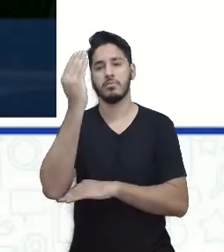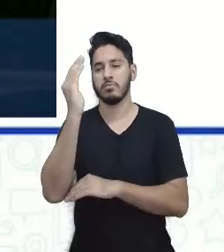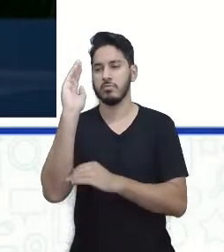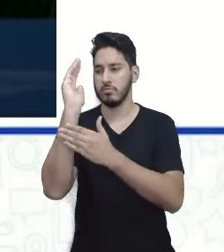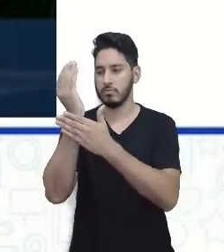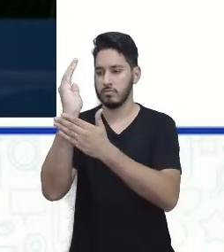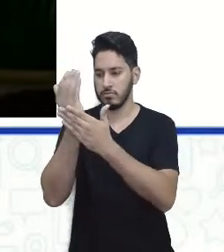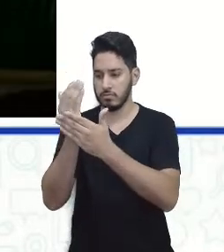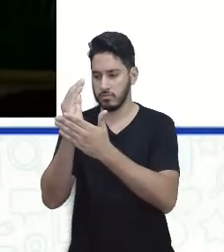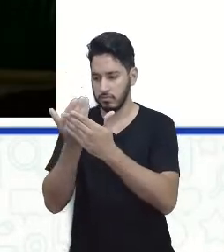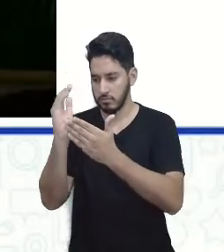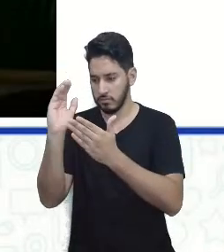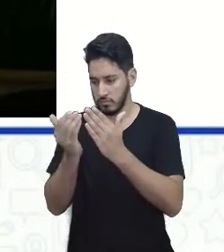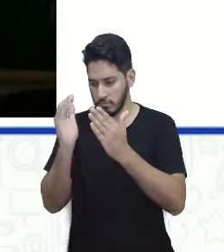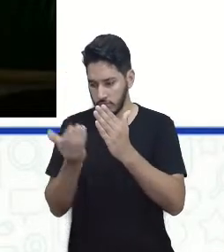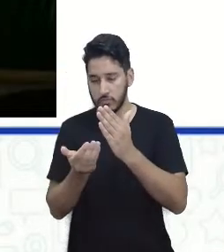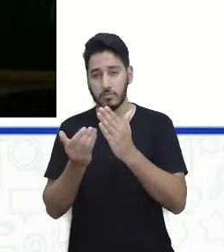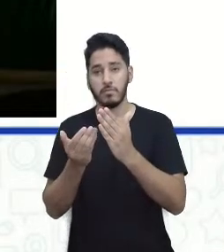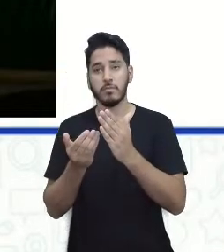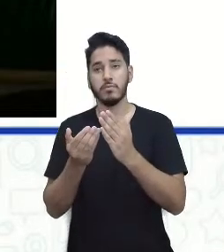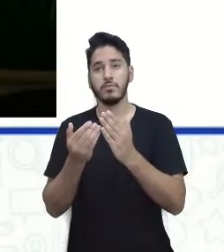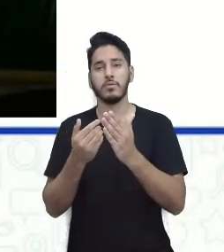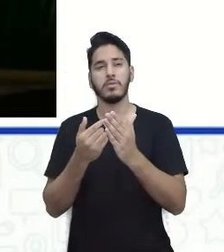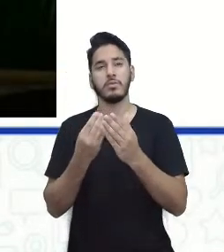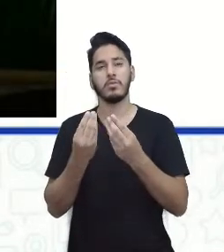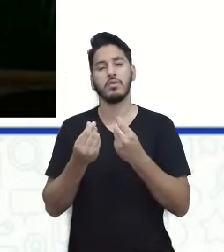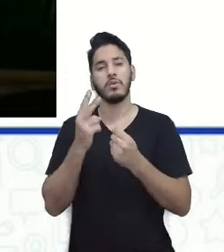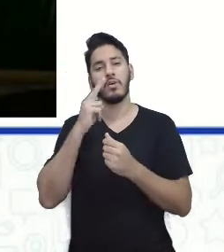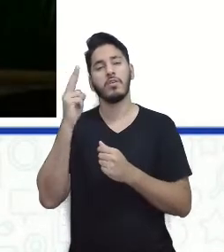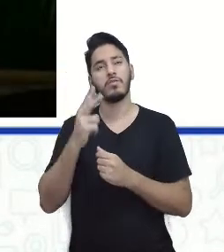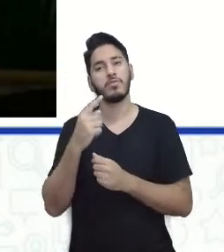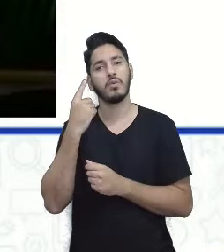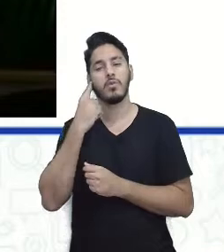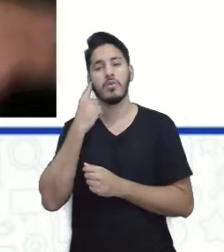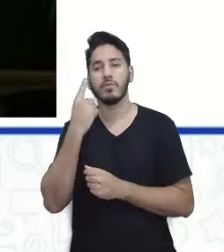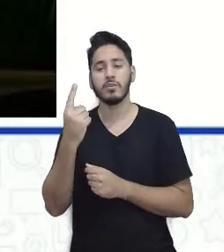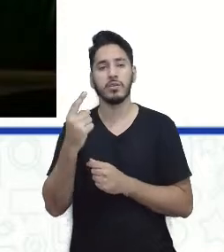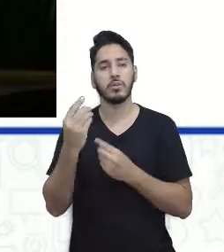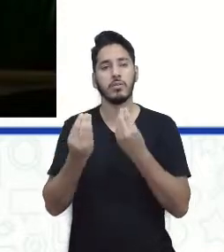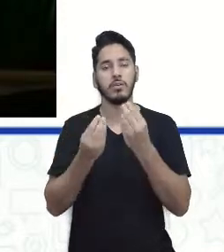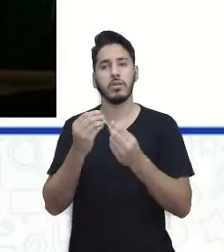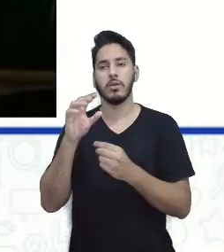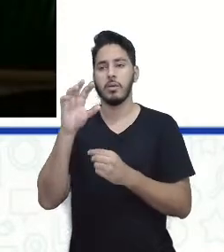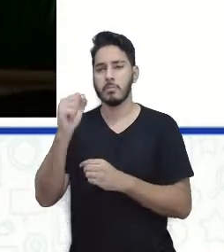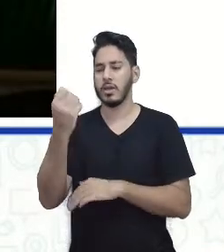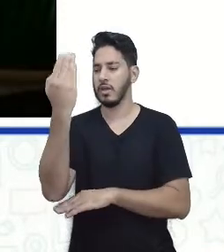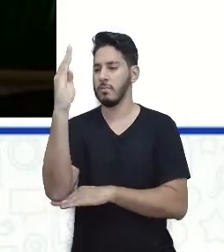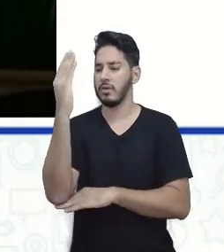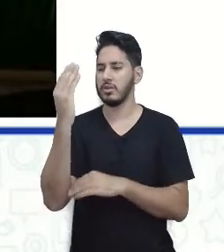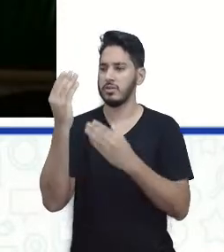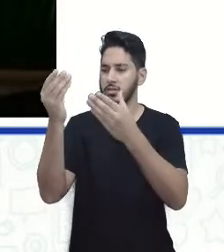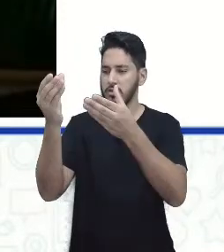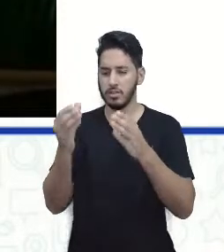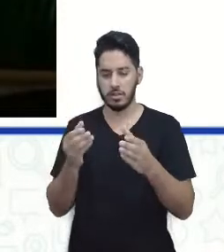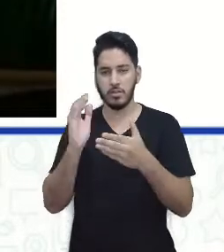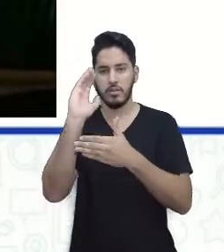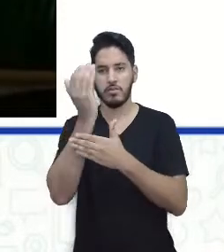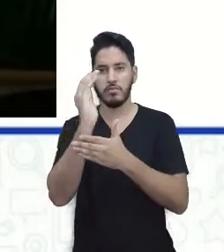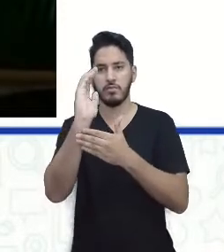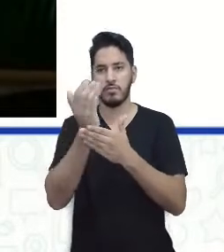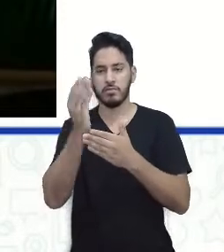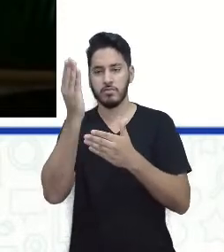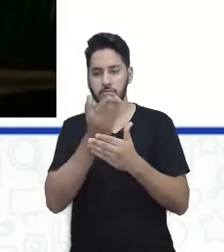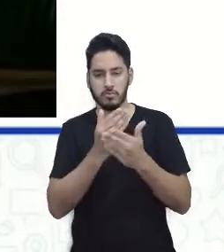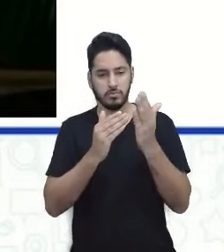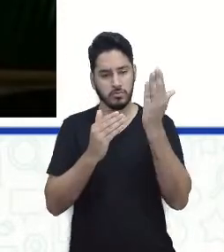ano, imediatamente o sujeito que ouviu isso diz, esse camarada pega a madeira e hoje faz um